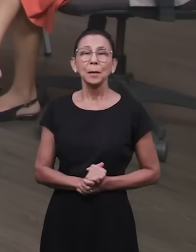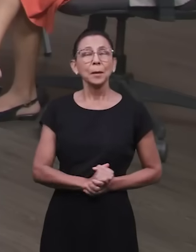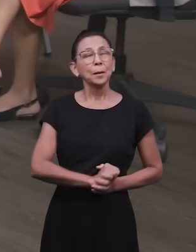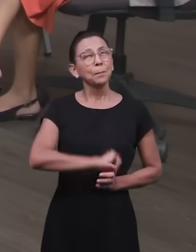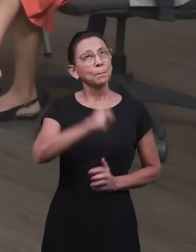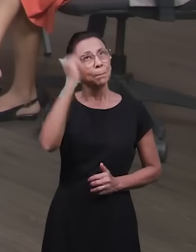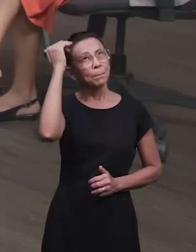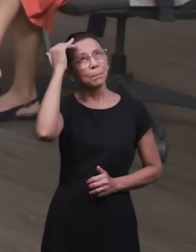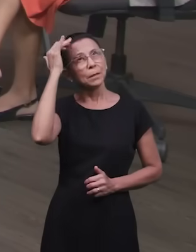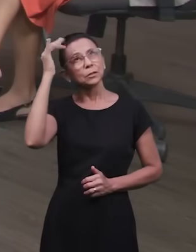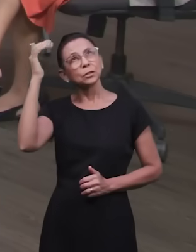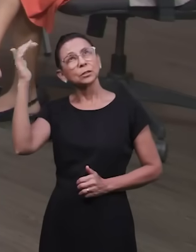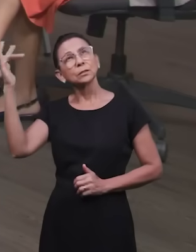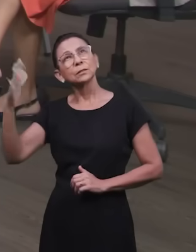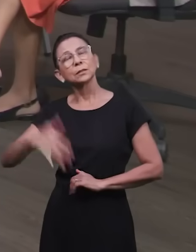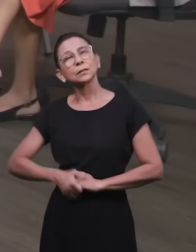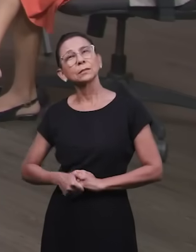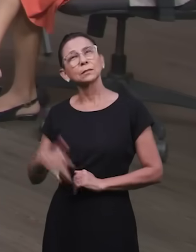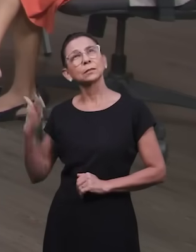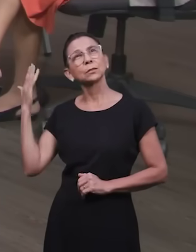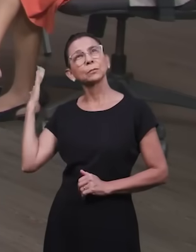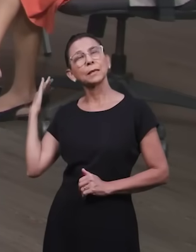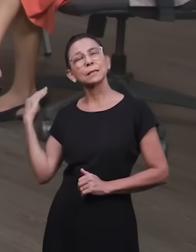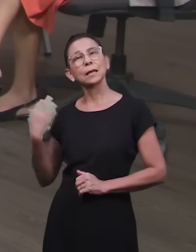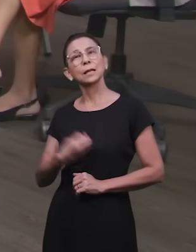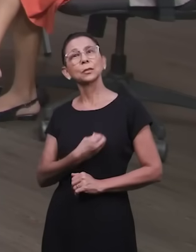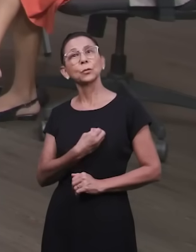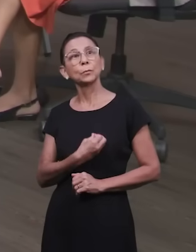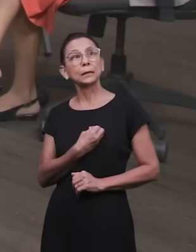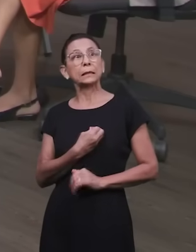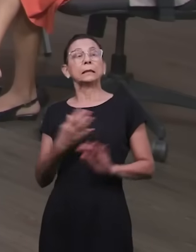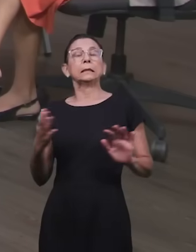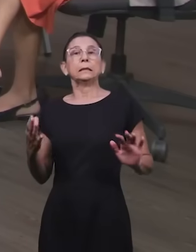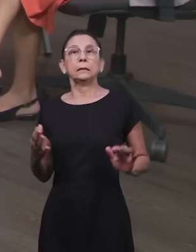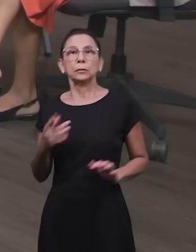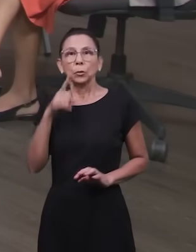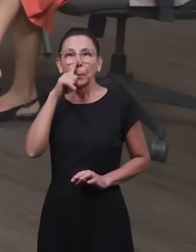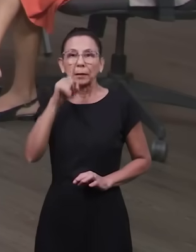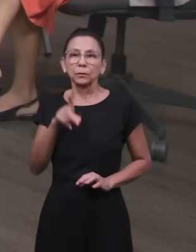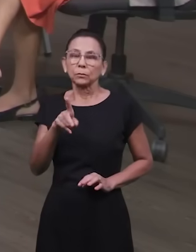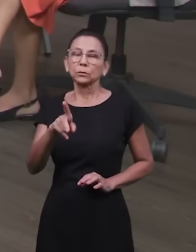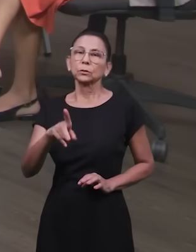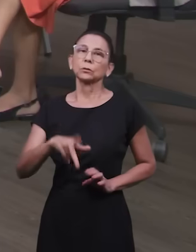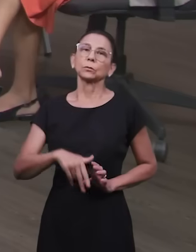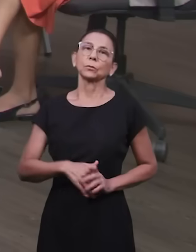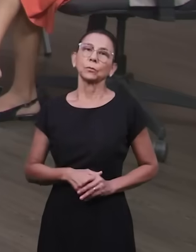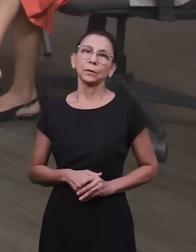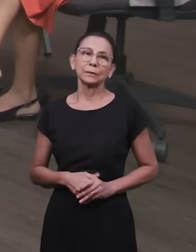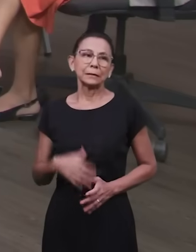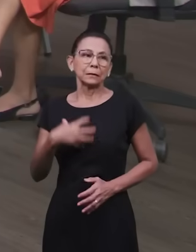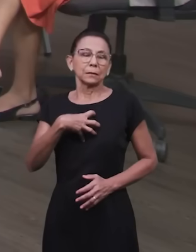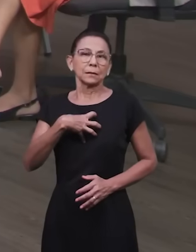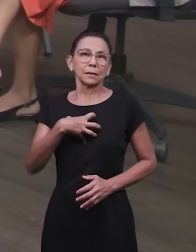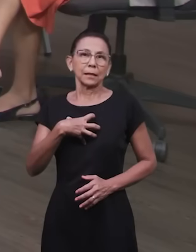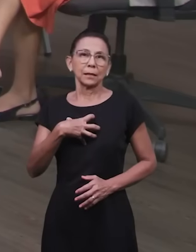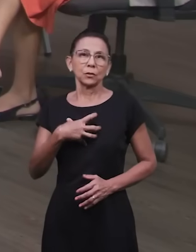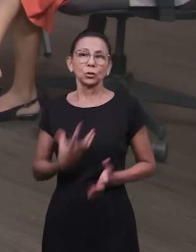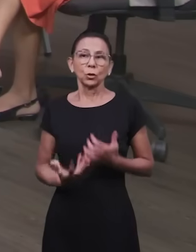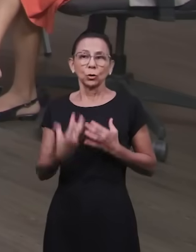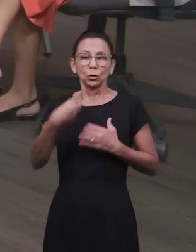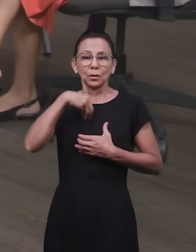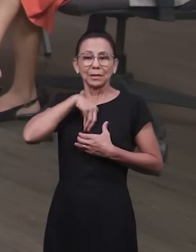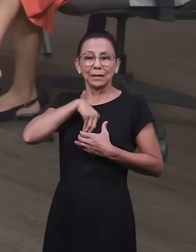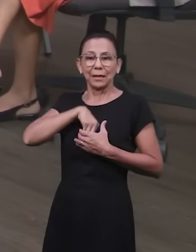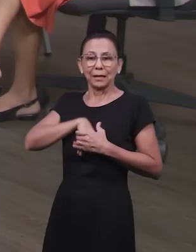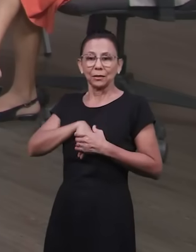de um passado traz para a nossa realidade uma sensação de um perigo inexistente. Nesse caso, sim, nós vamos compor uma realidade